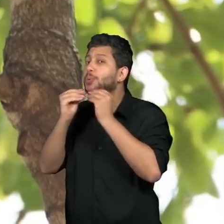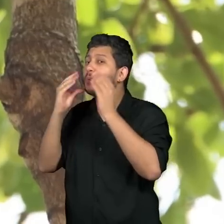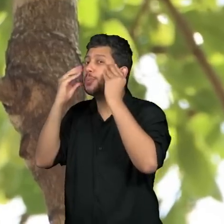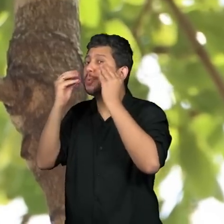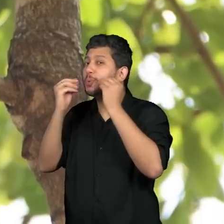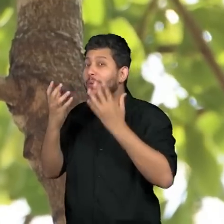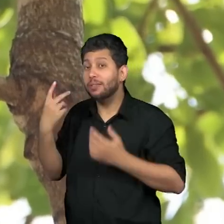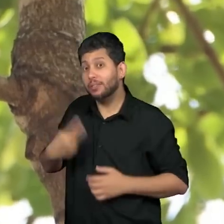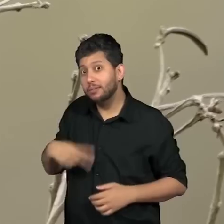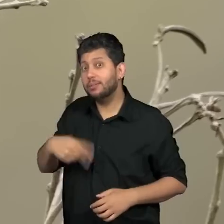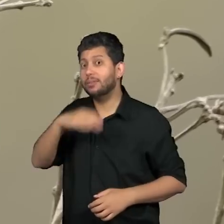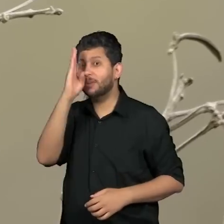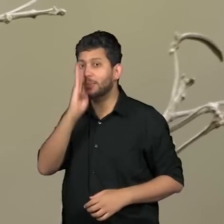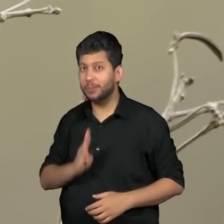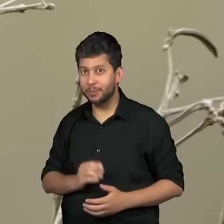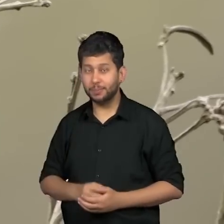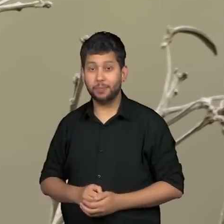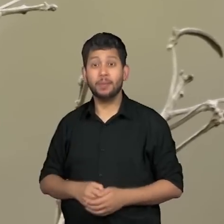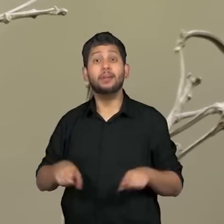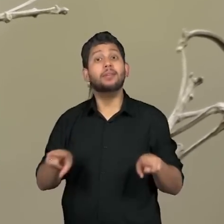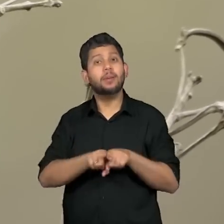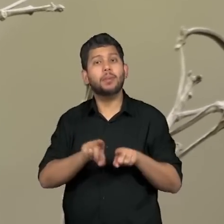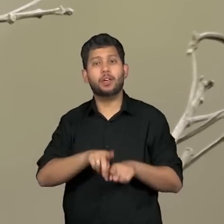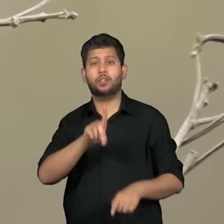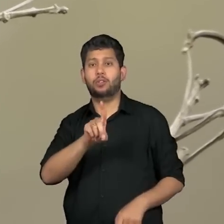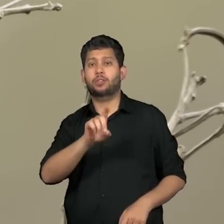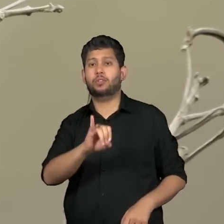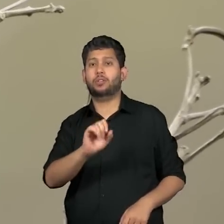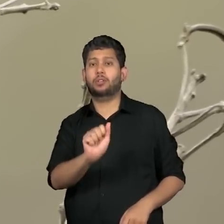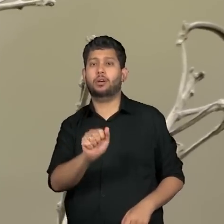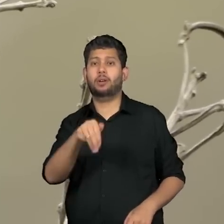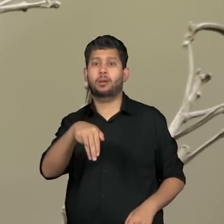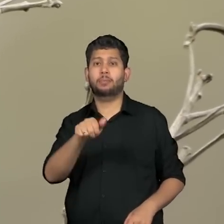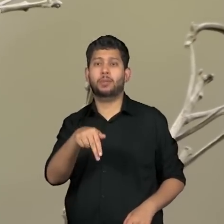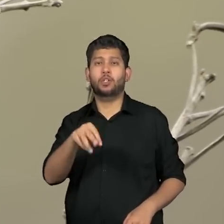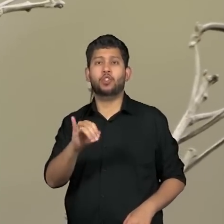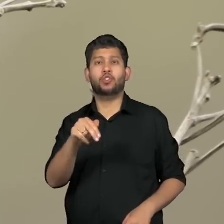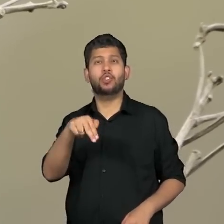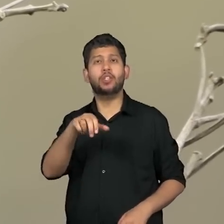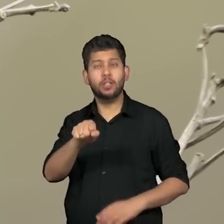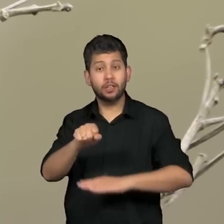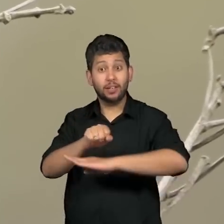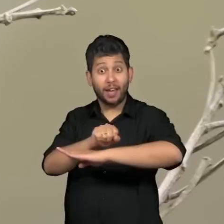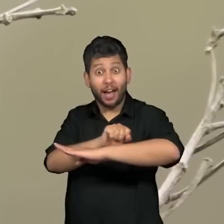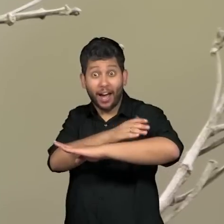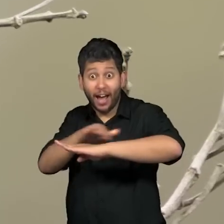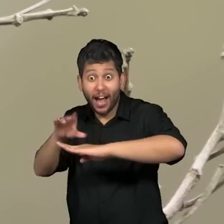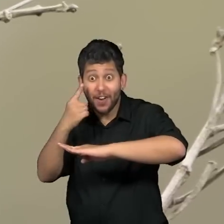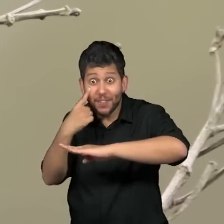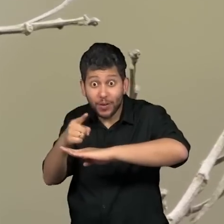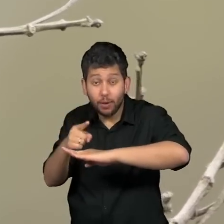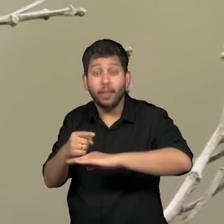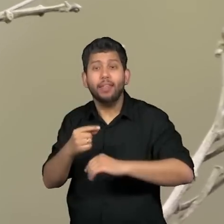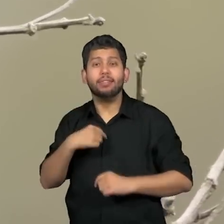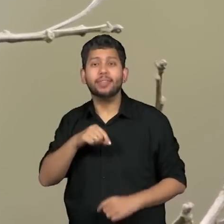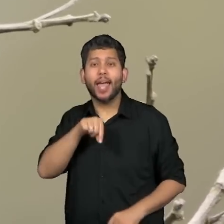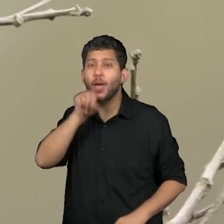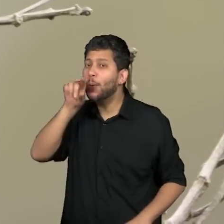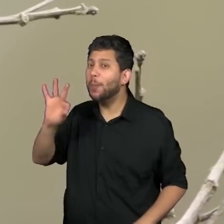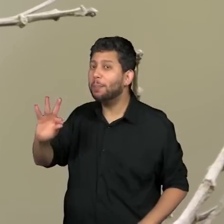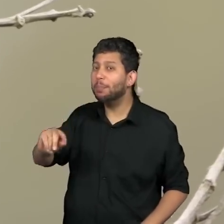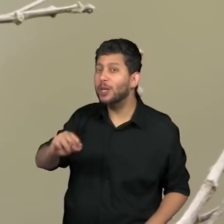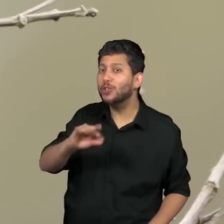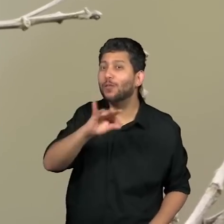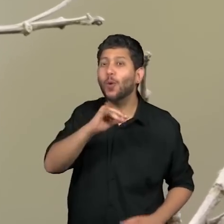Brasil. E na Chapada Diamantina tivemos o privilégio de documentar o fantástico beija-flor